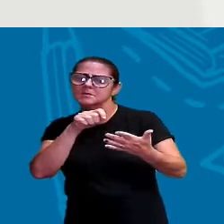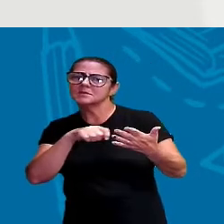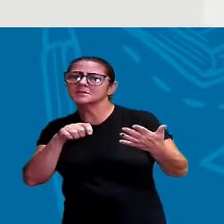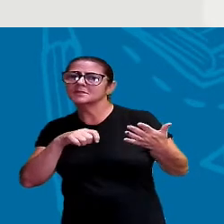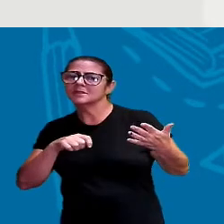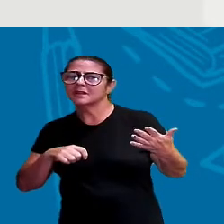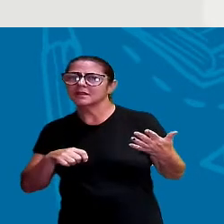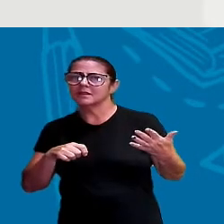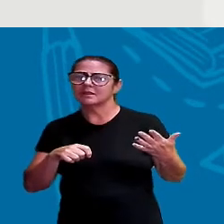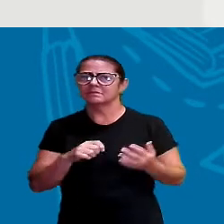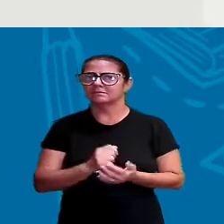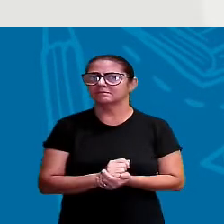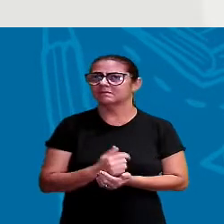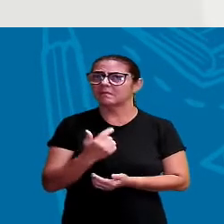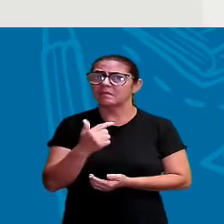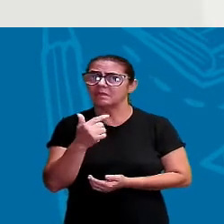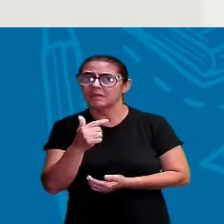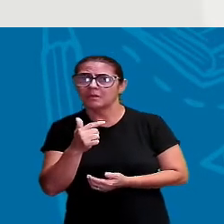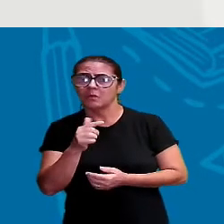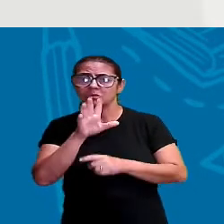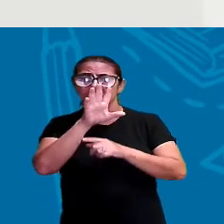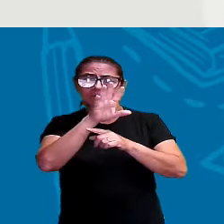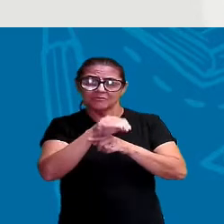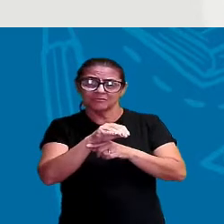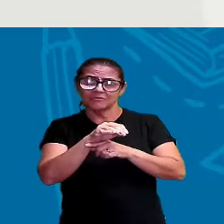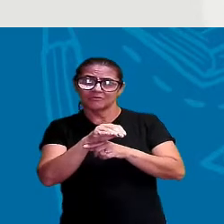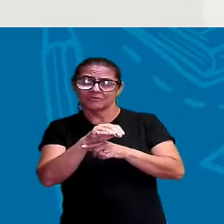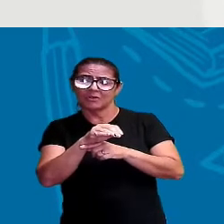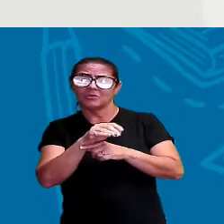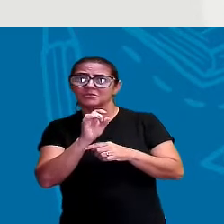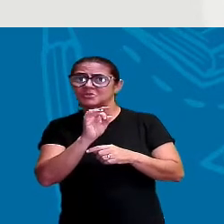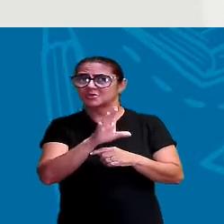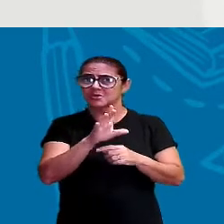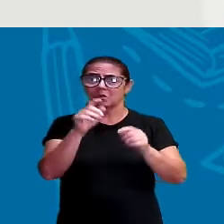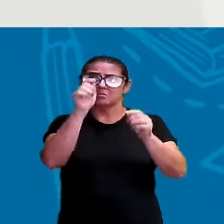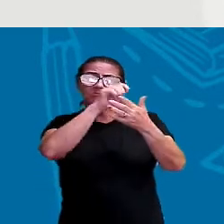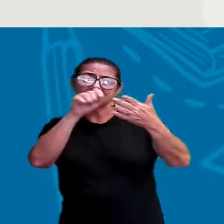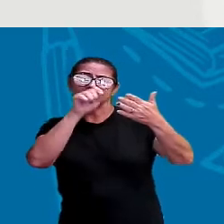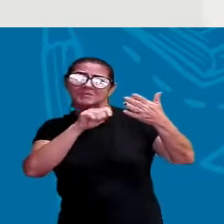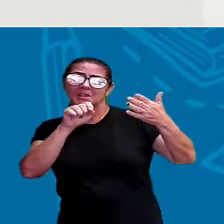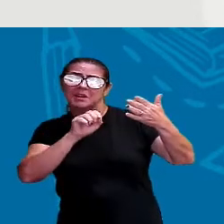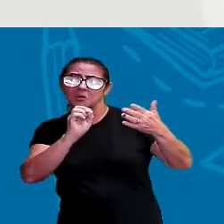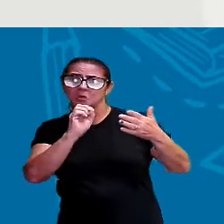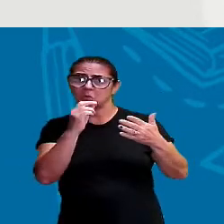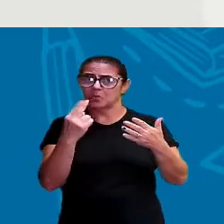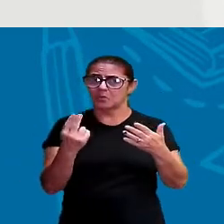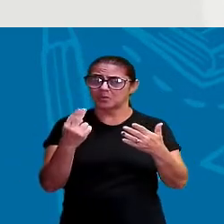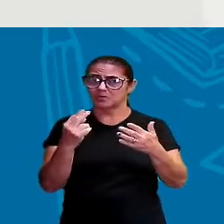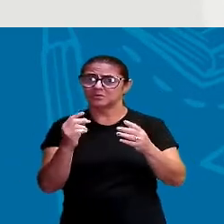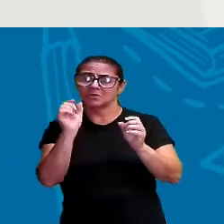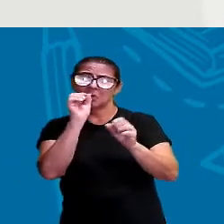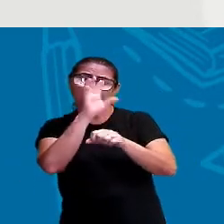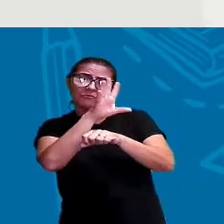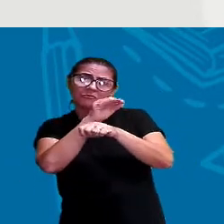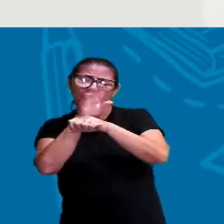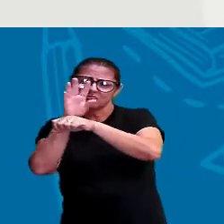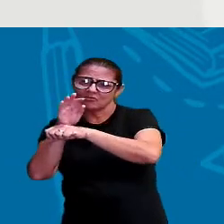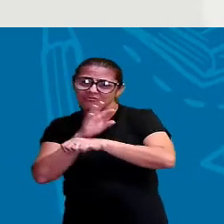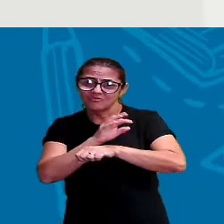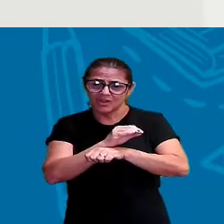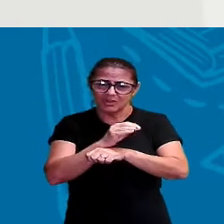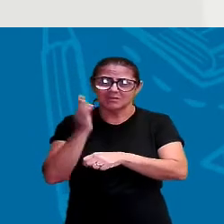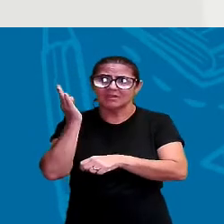essa linguagem não verbal? Aquela que possui uma imagem. Que a história continua apenas com a imagem e a gente já consegue